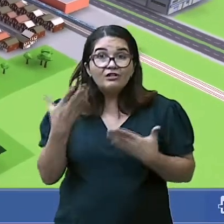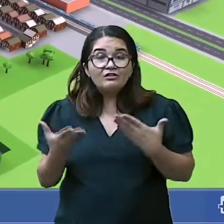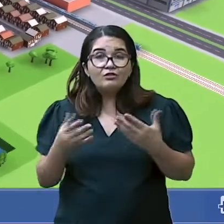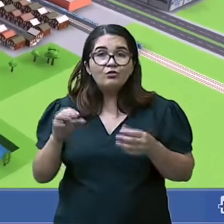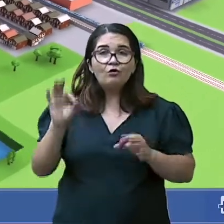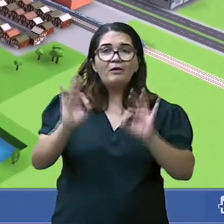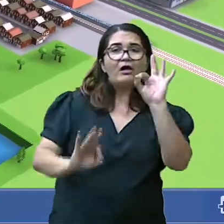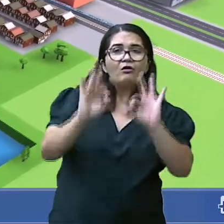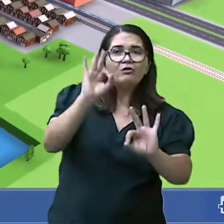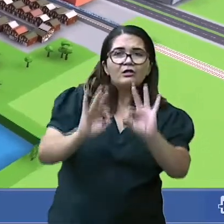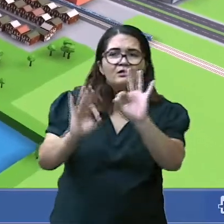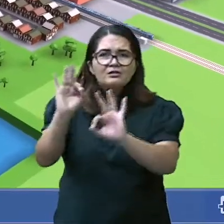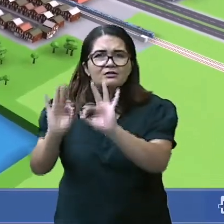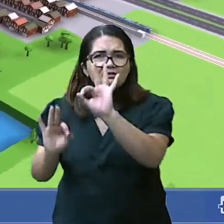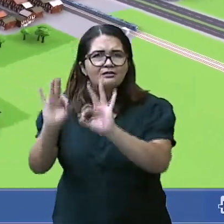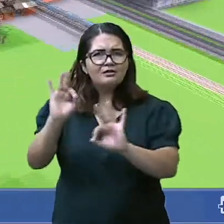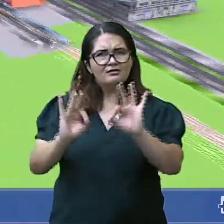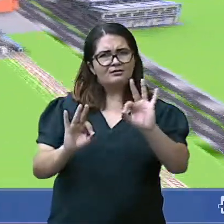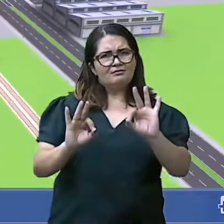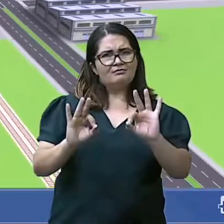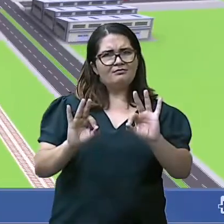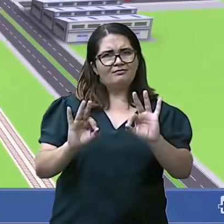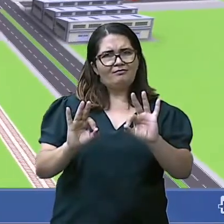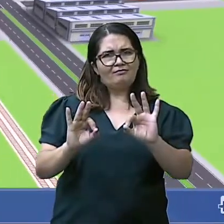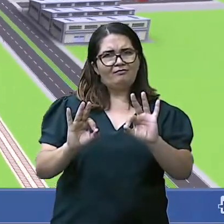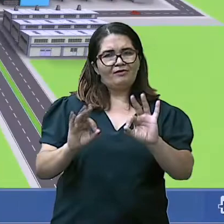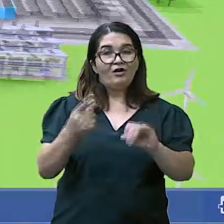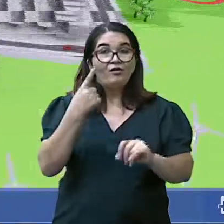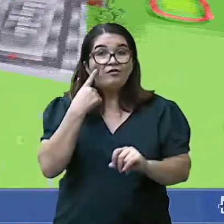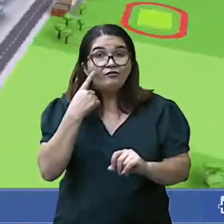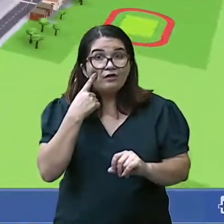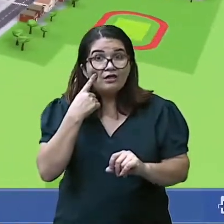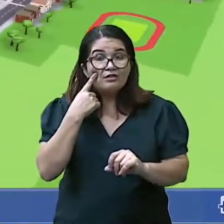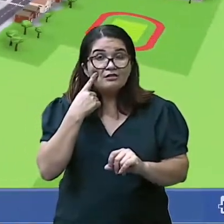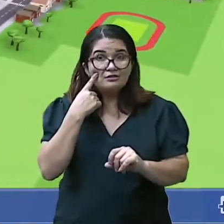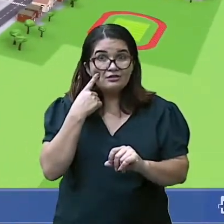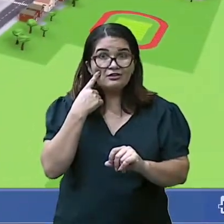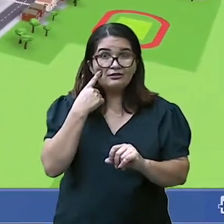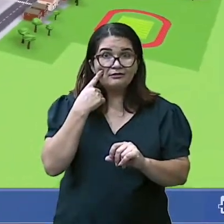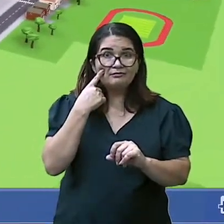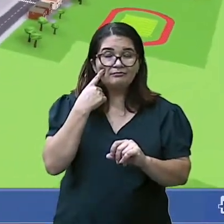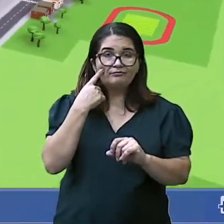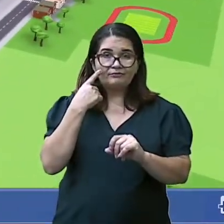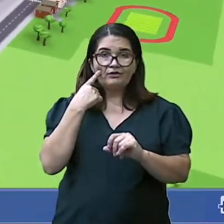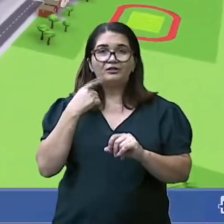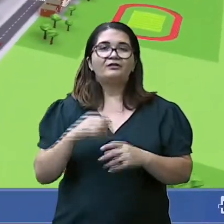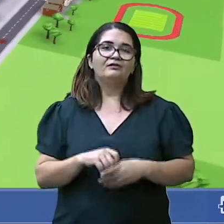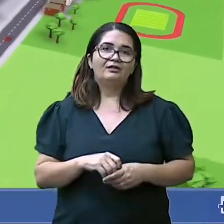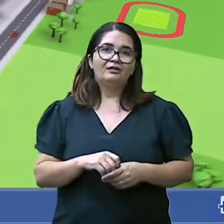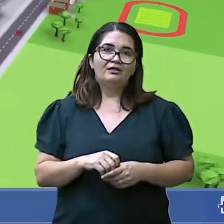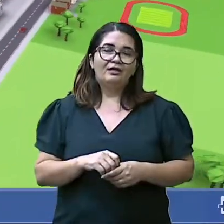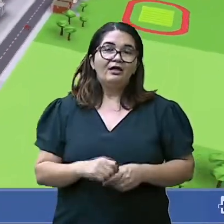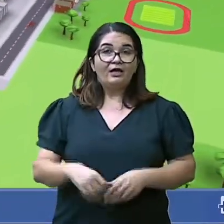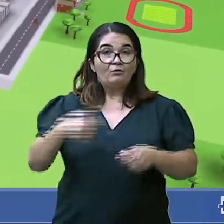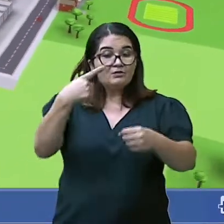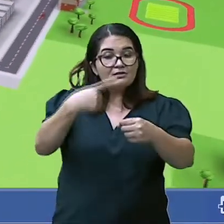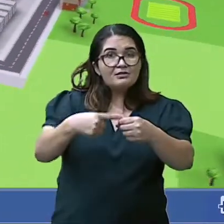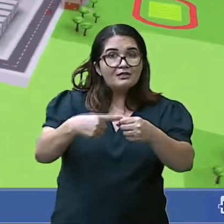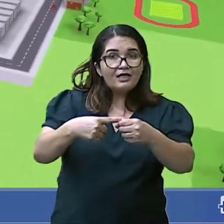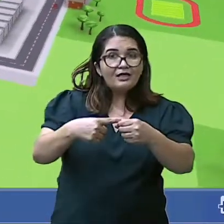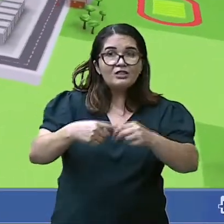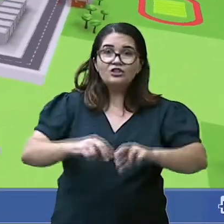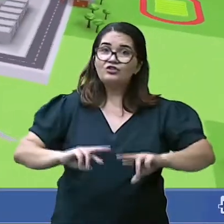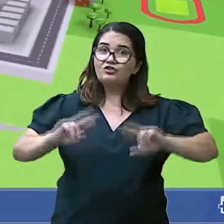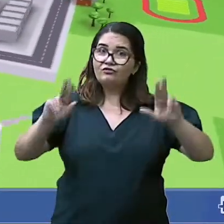gente observa que ela é um pouquinho diferente do que a gente conhece das nossas grandes cidades